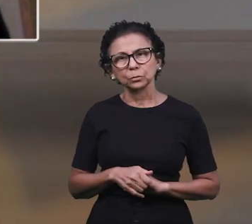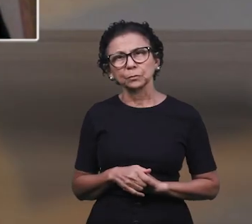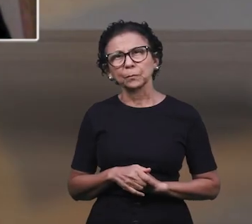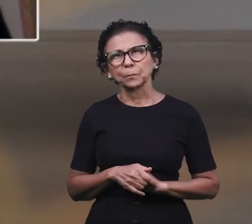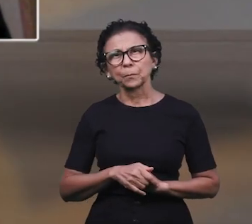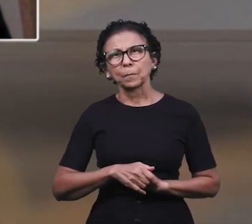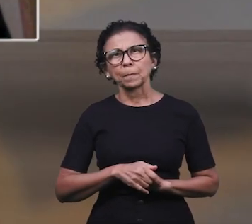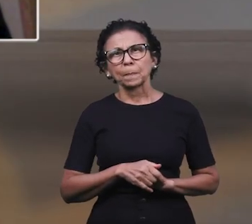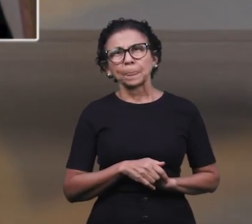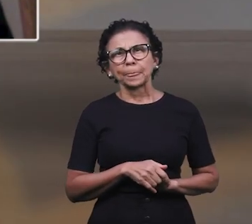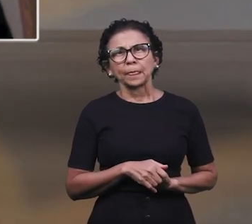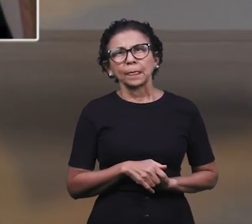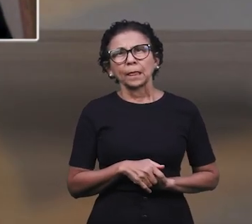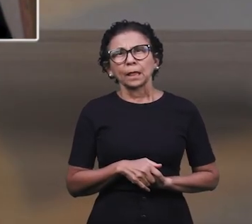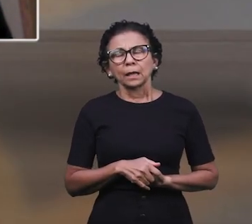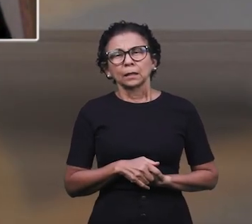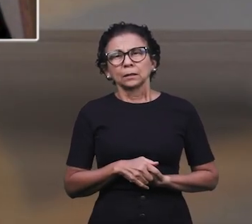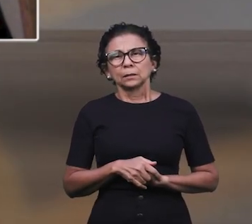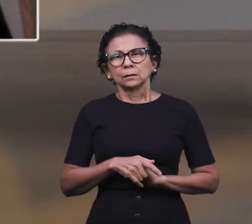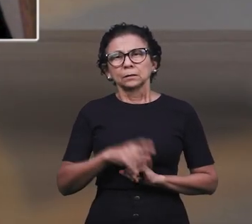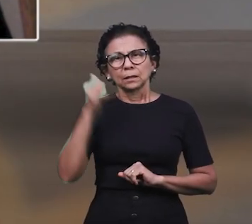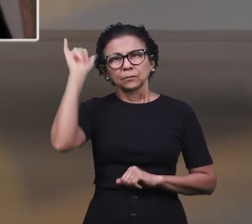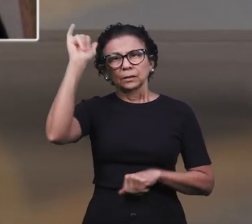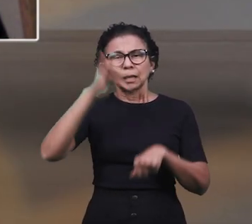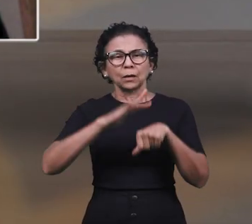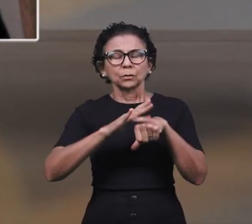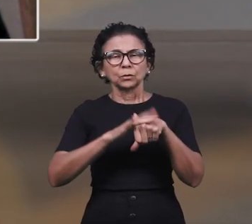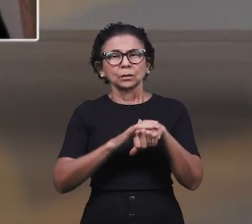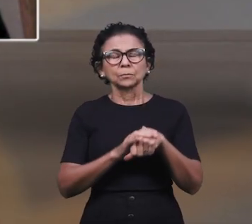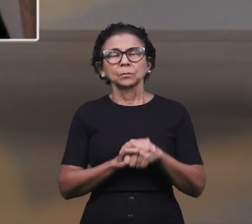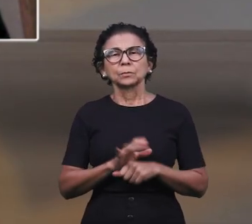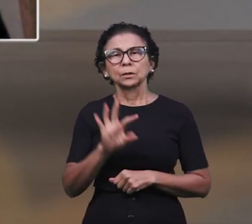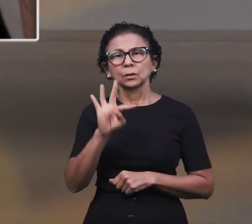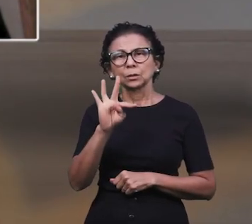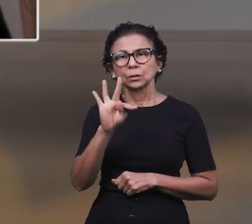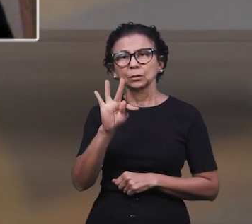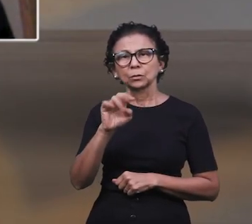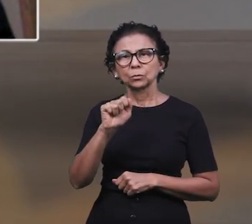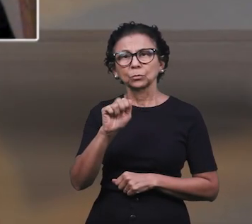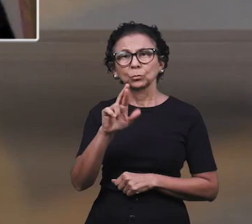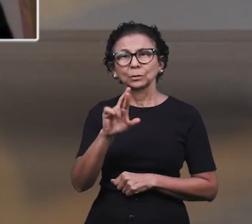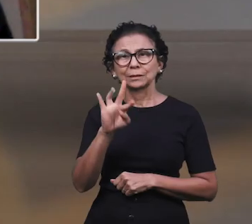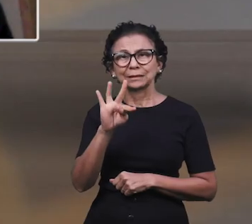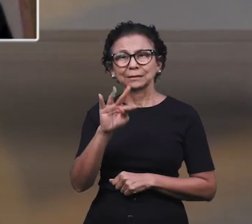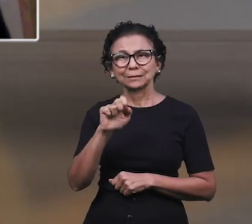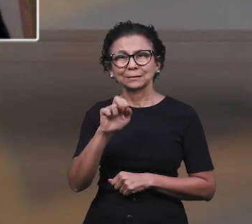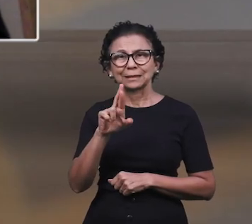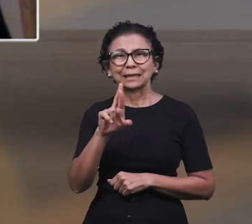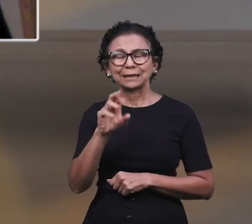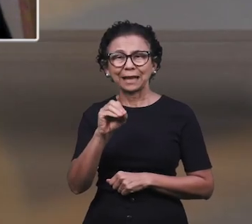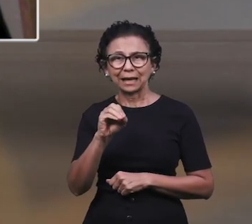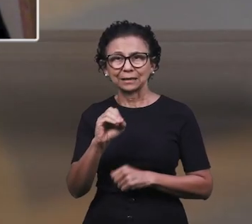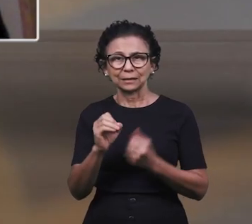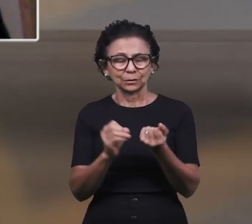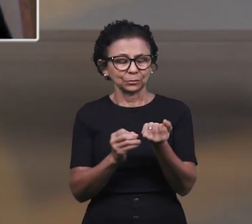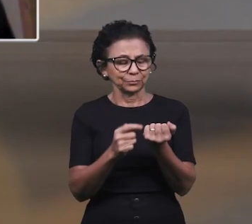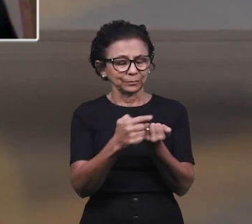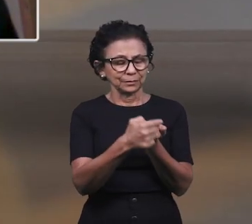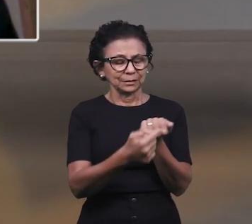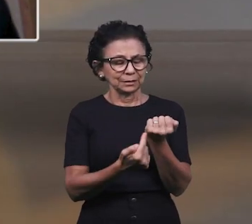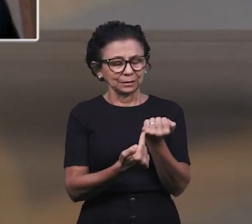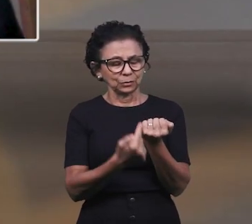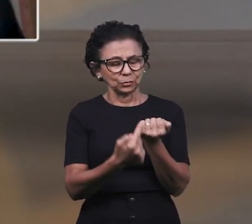de evitar uma doença séria, por exemplo, o tártaro, o cálculo que forma na base do